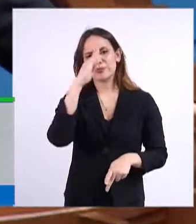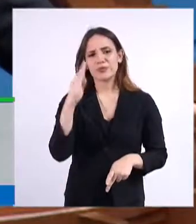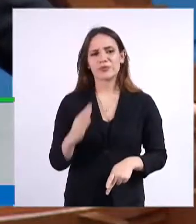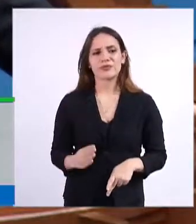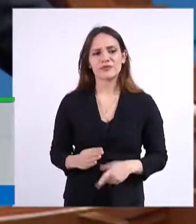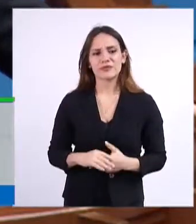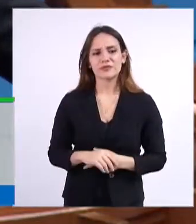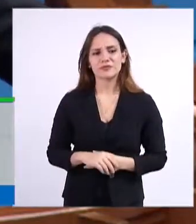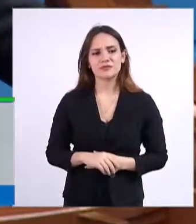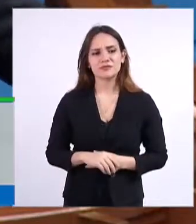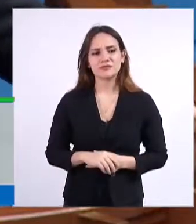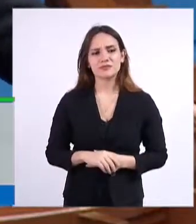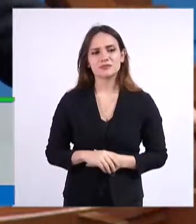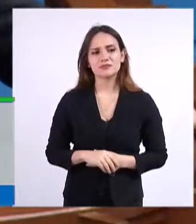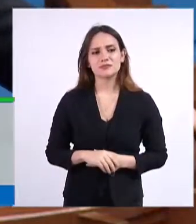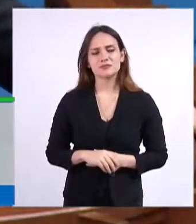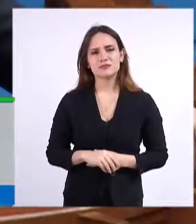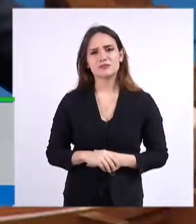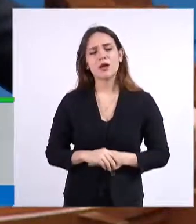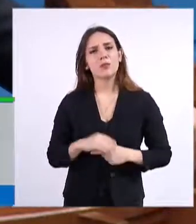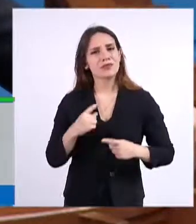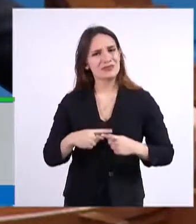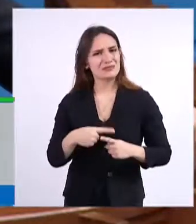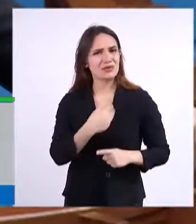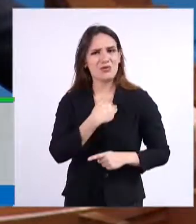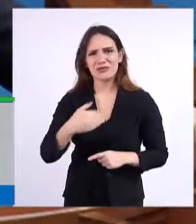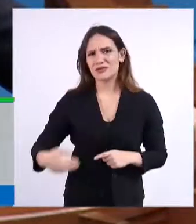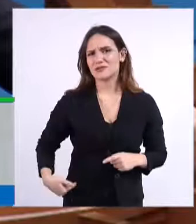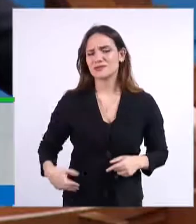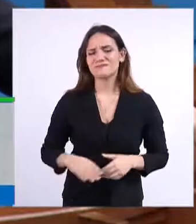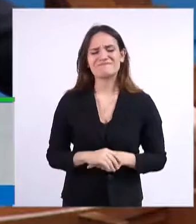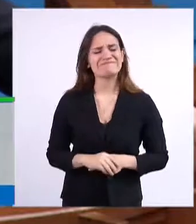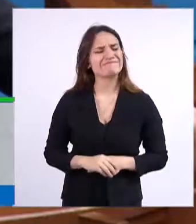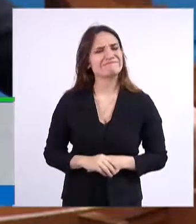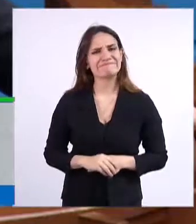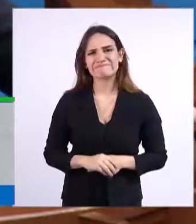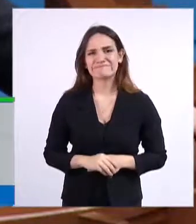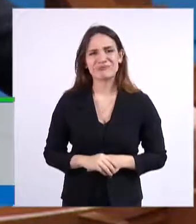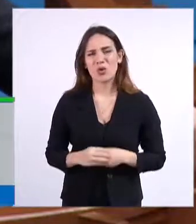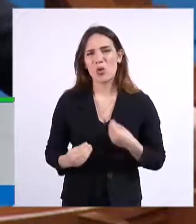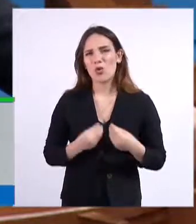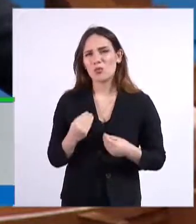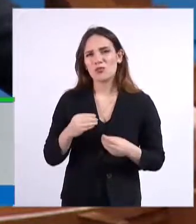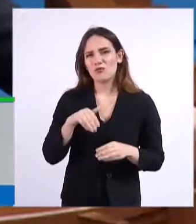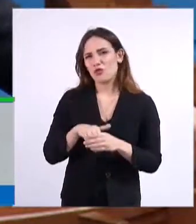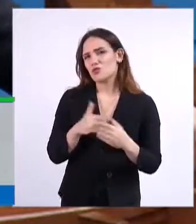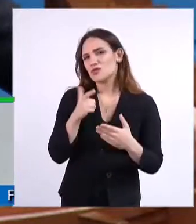em relação a este governo que foi eleito